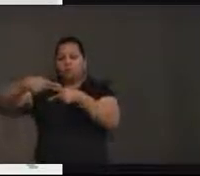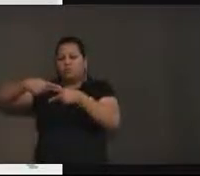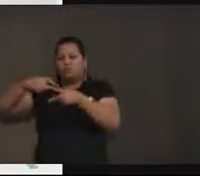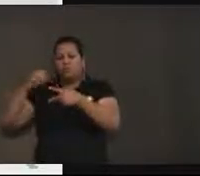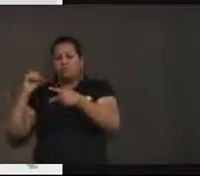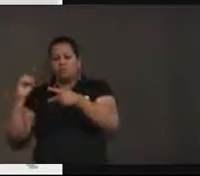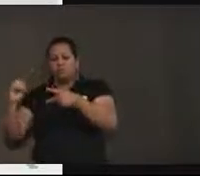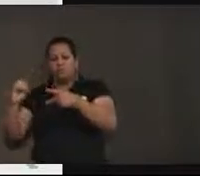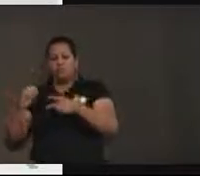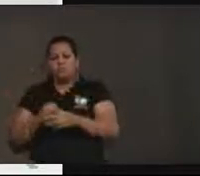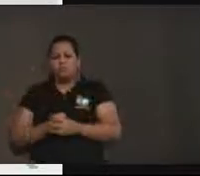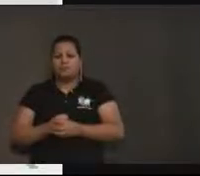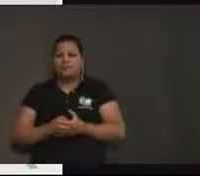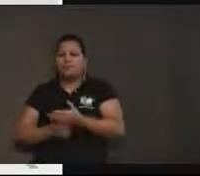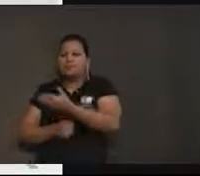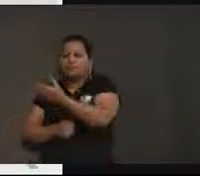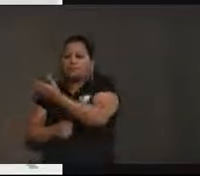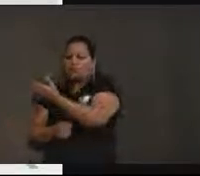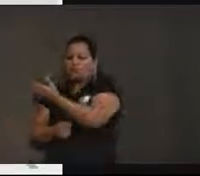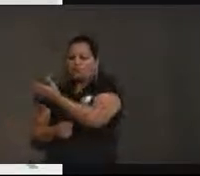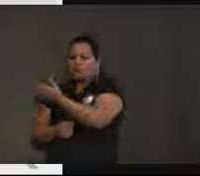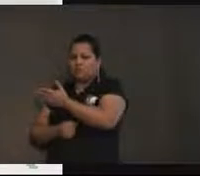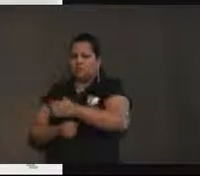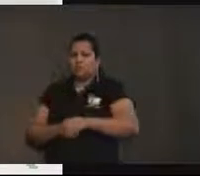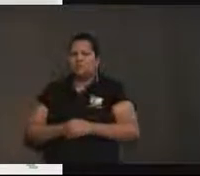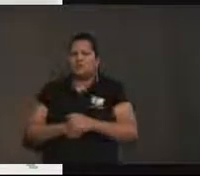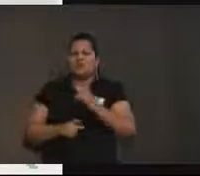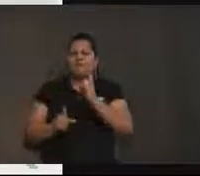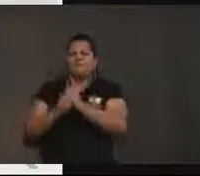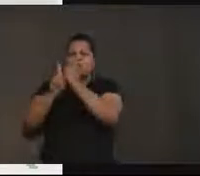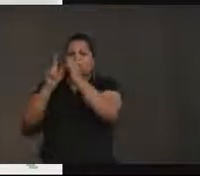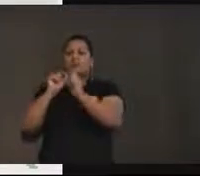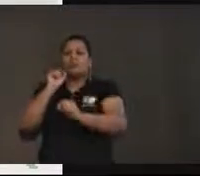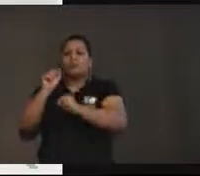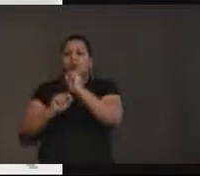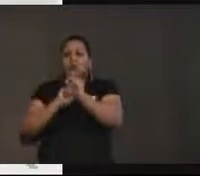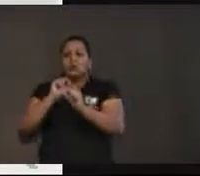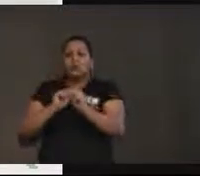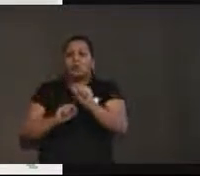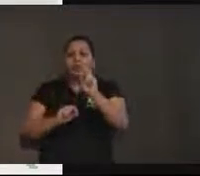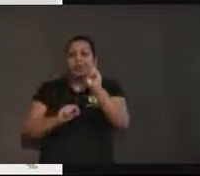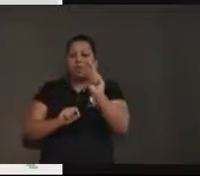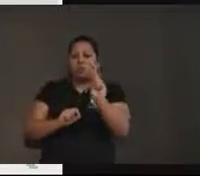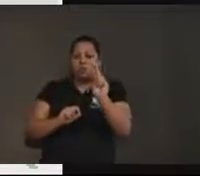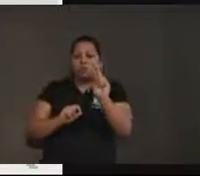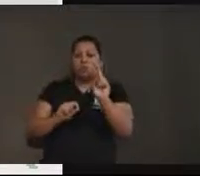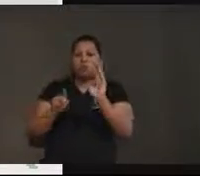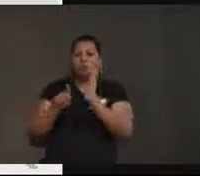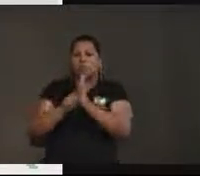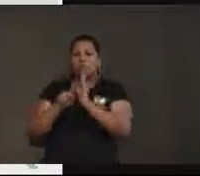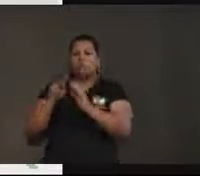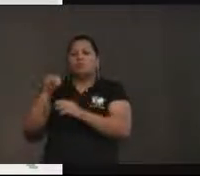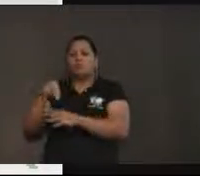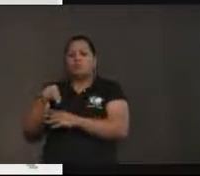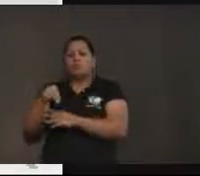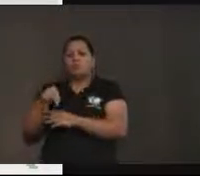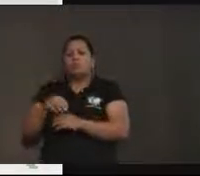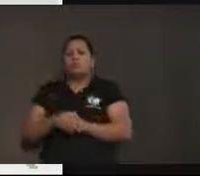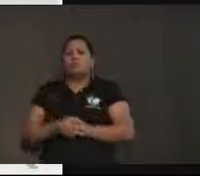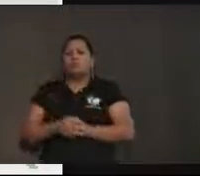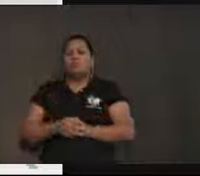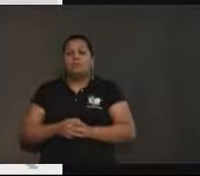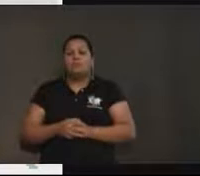tipo um sobre n você vai encontrar uma u di n tal que o nível de energia